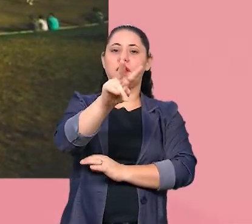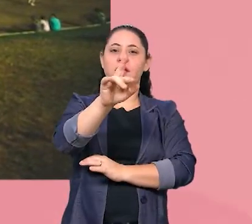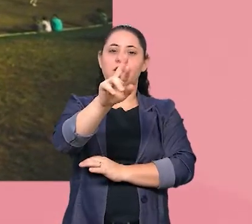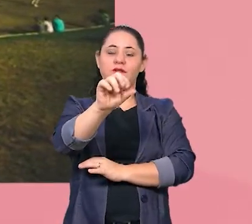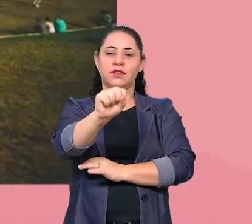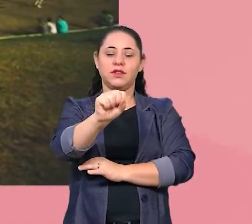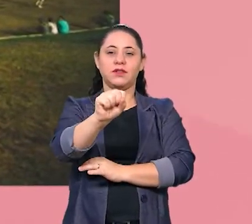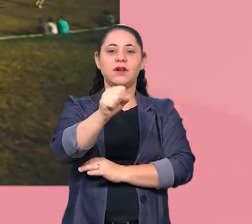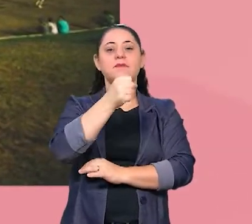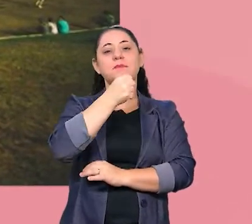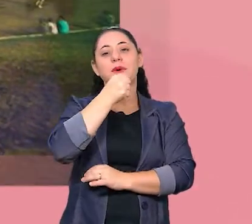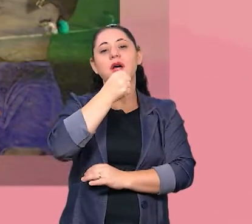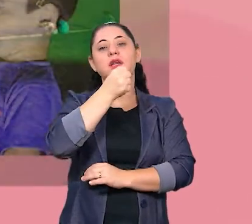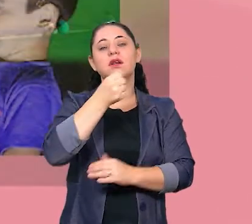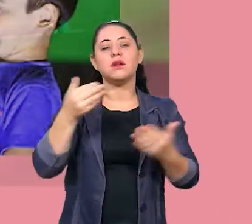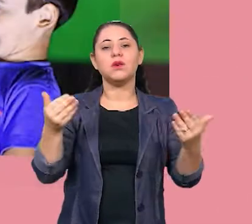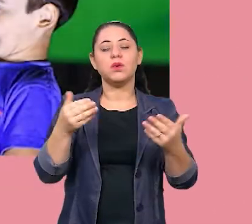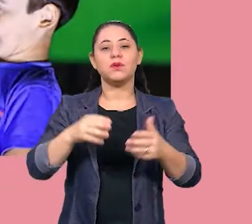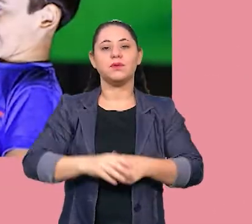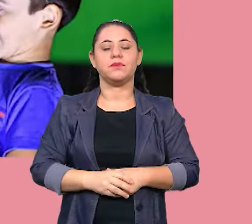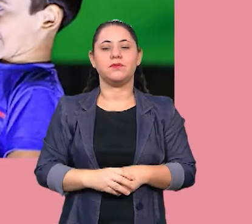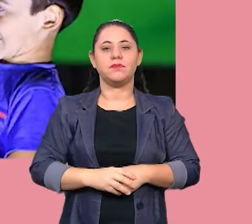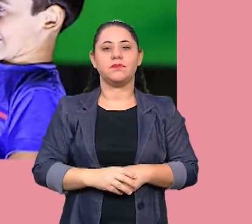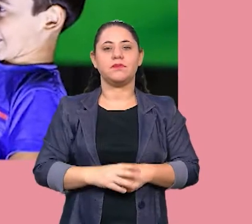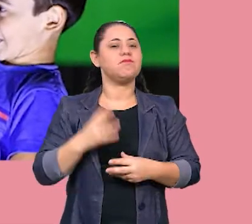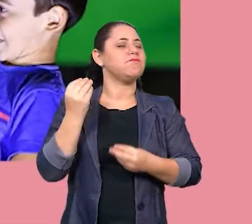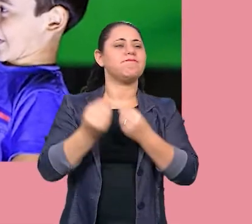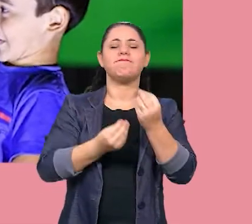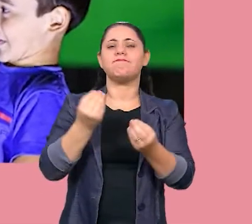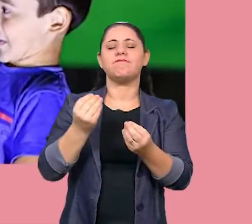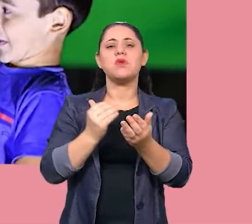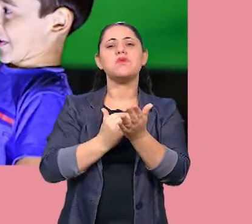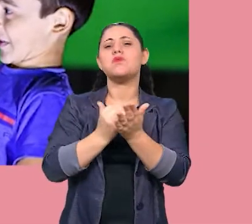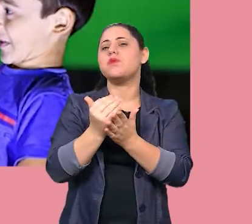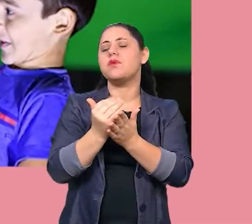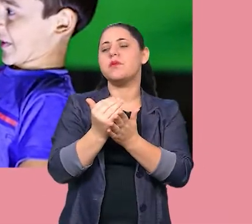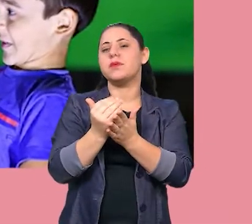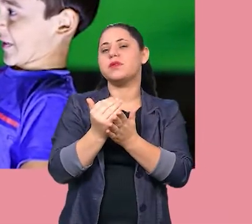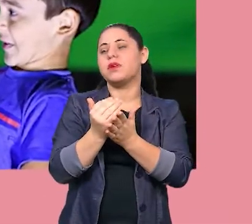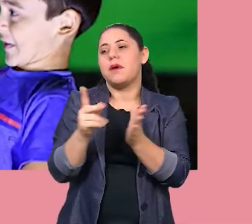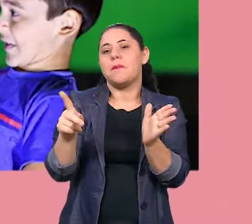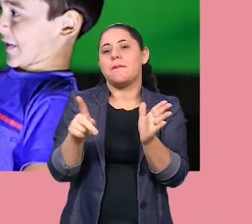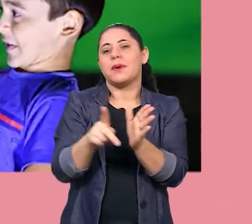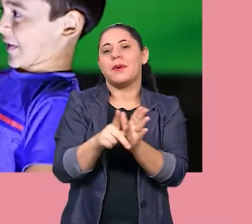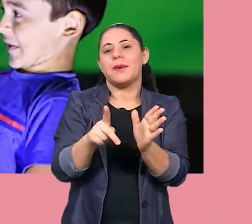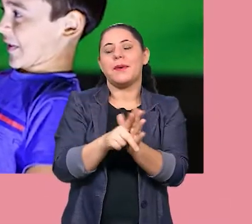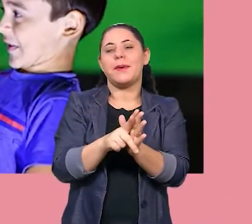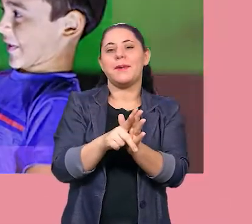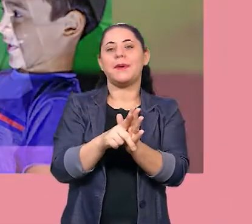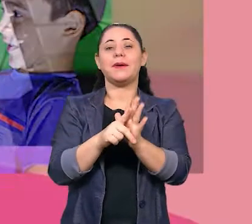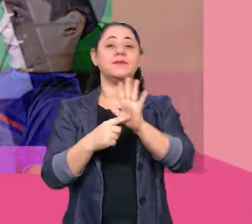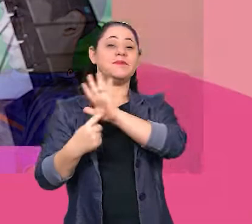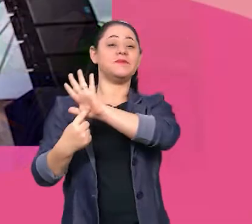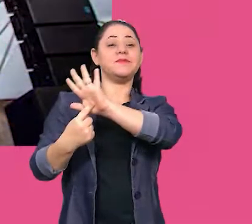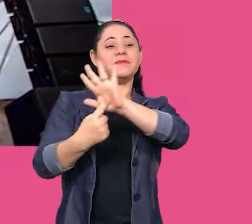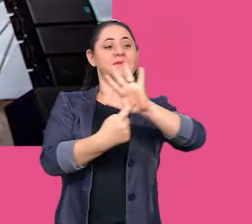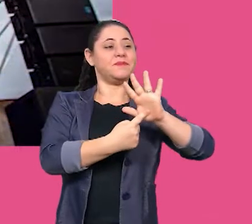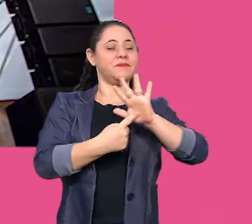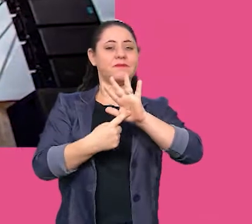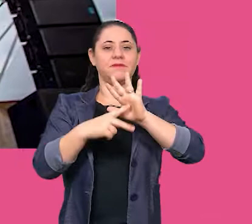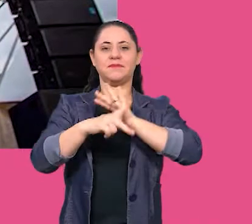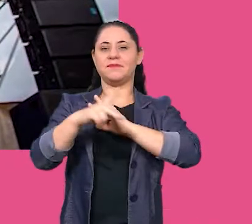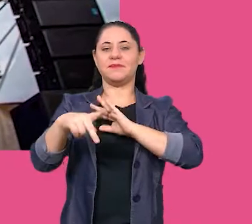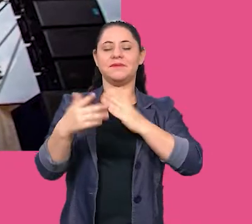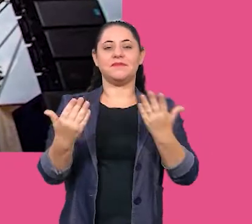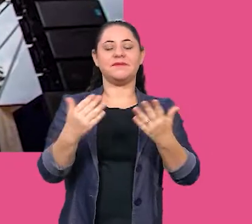se tornou a apresentadora, Como que foi iniciar nesse lado da apresentação, nesse ramo,